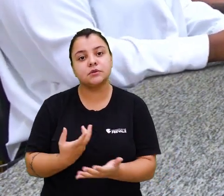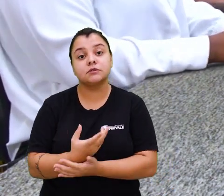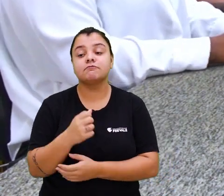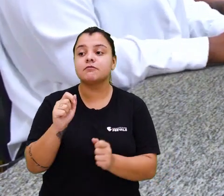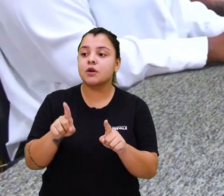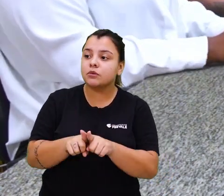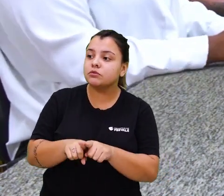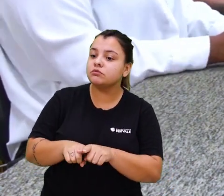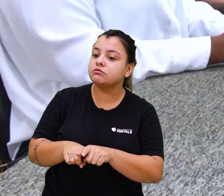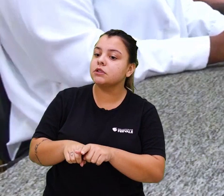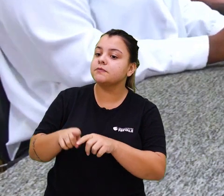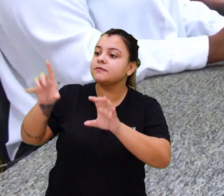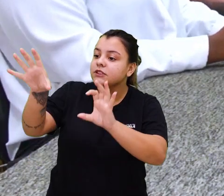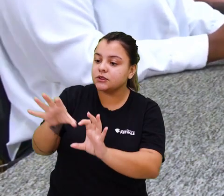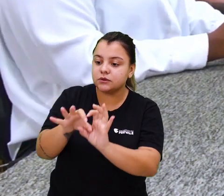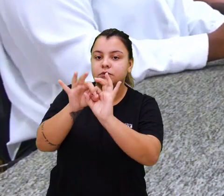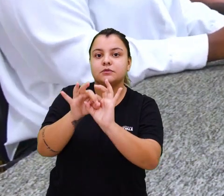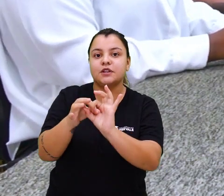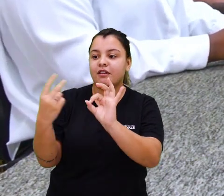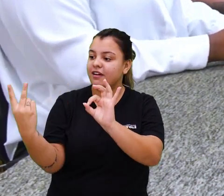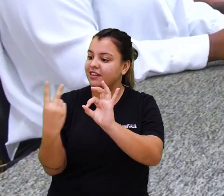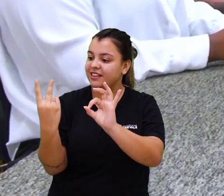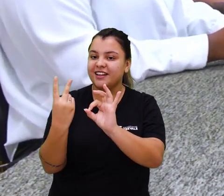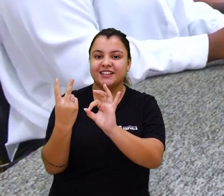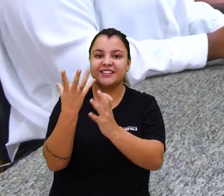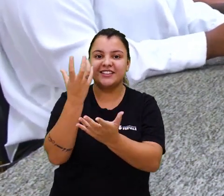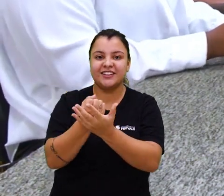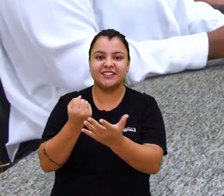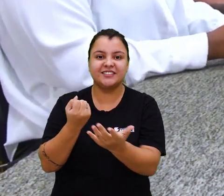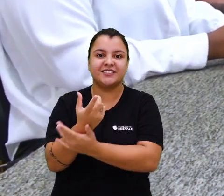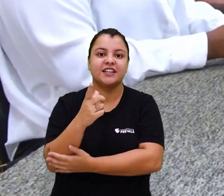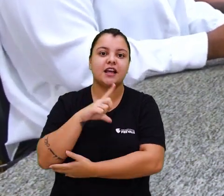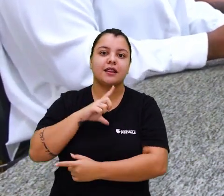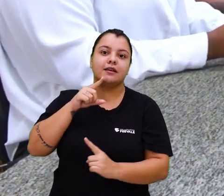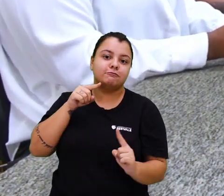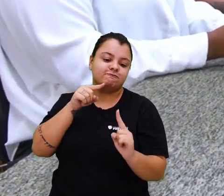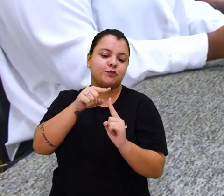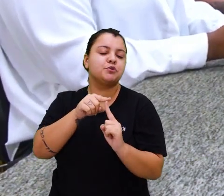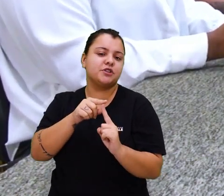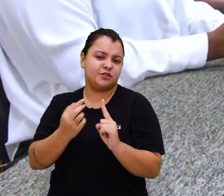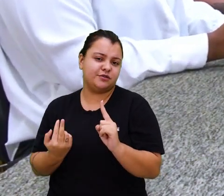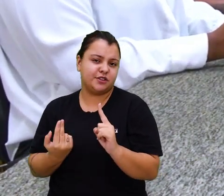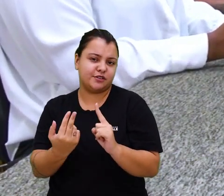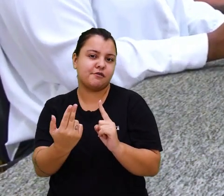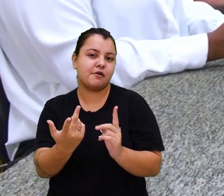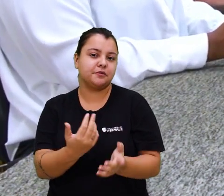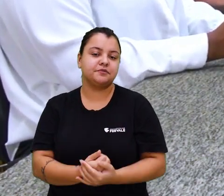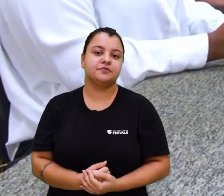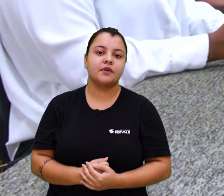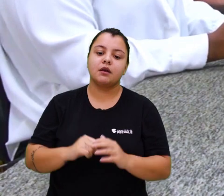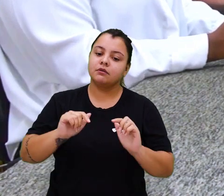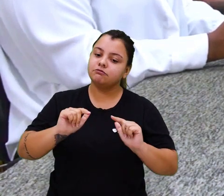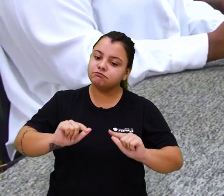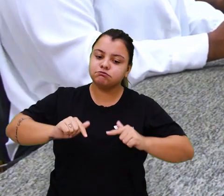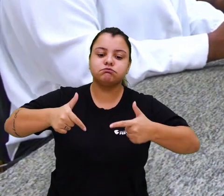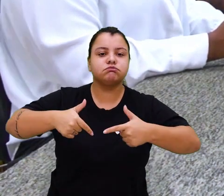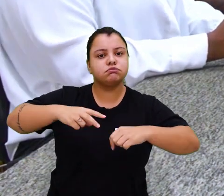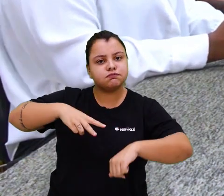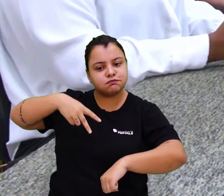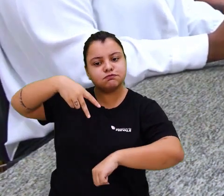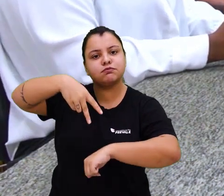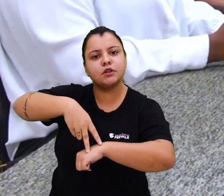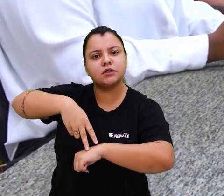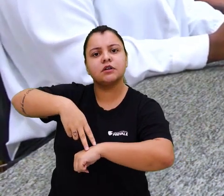união entre dois podcasts que tem a mesma finalidade digamos assim que é dar protagonismos é o